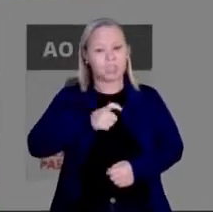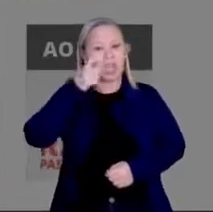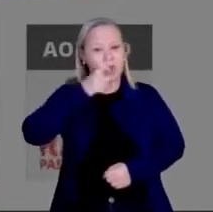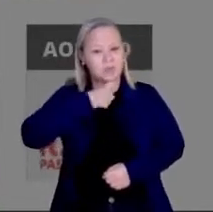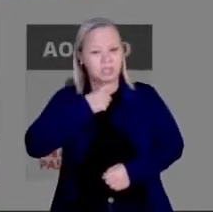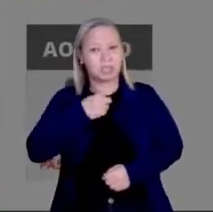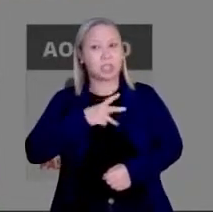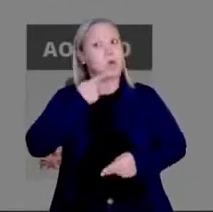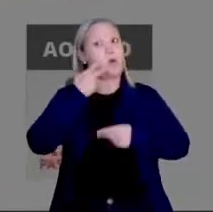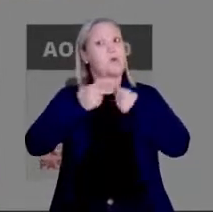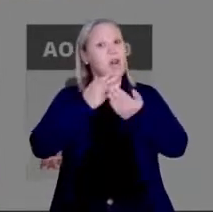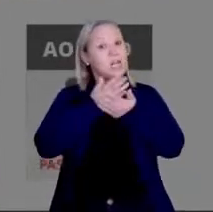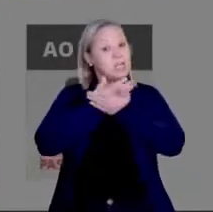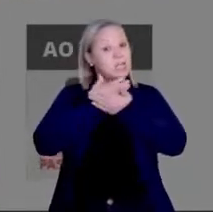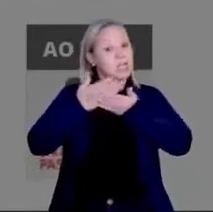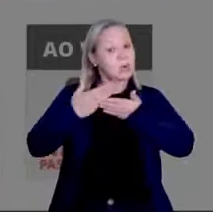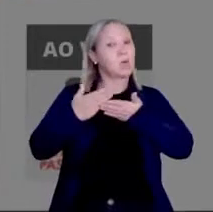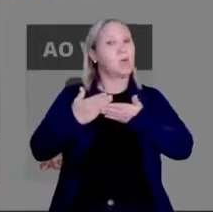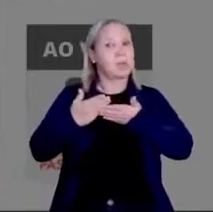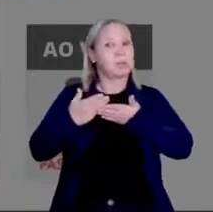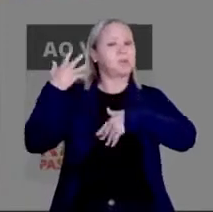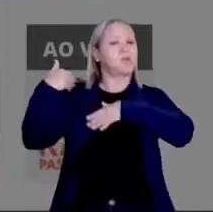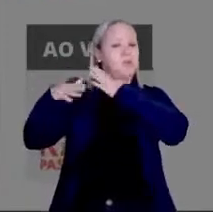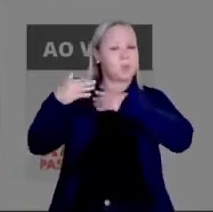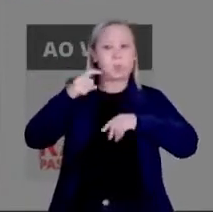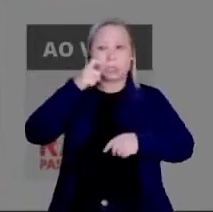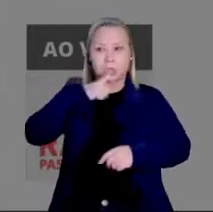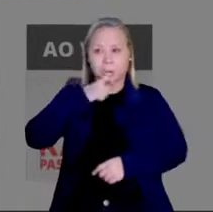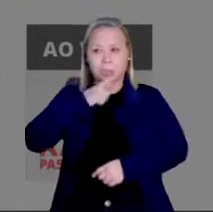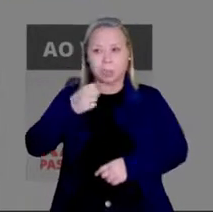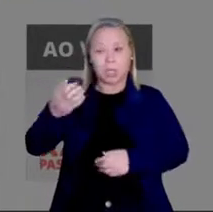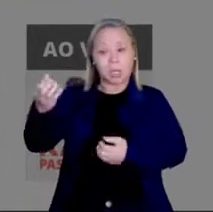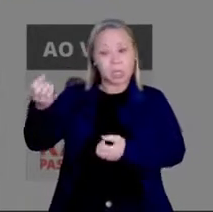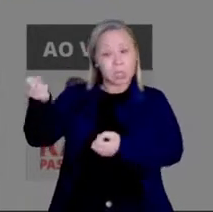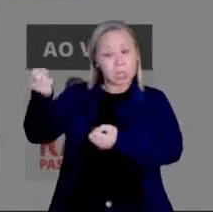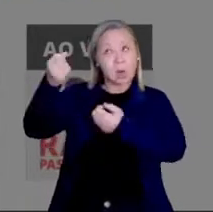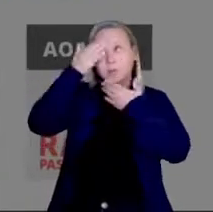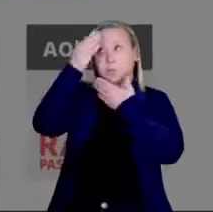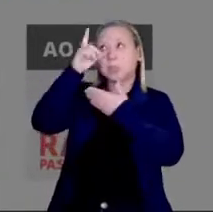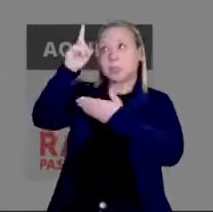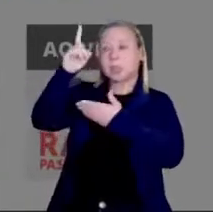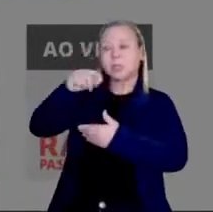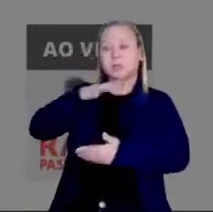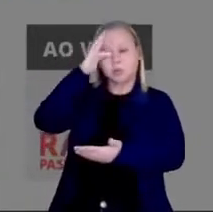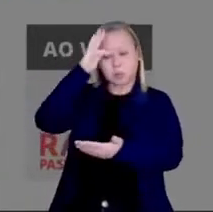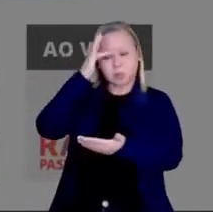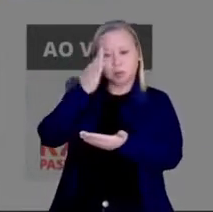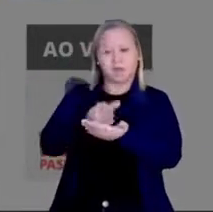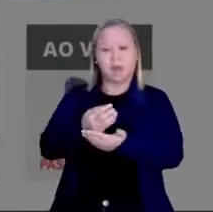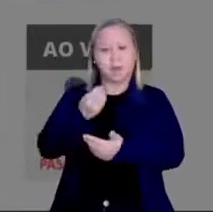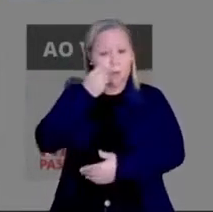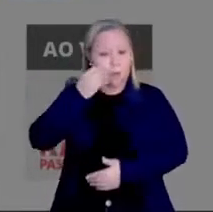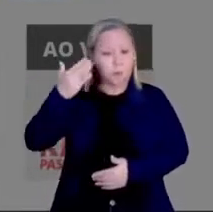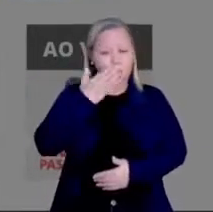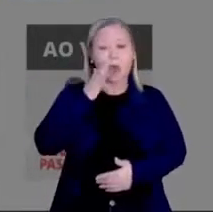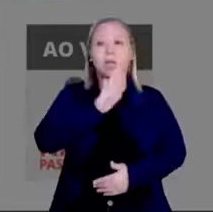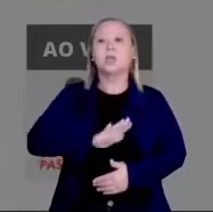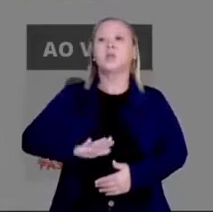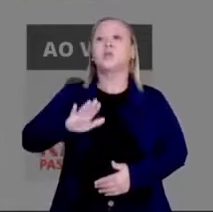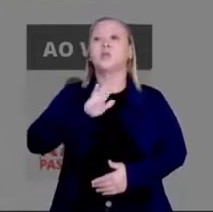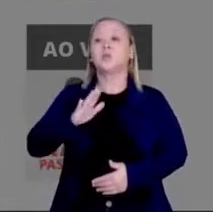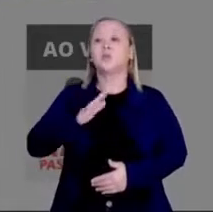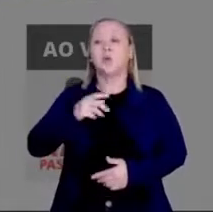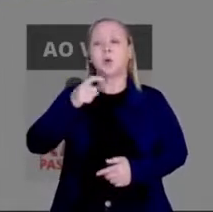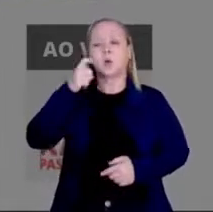do Instituto Federal, na verdade eu sou filho da Escola Agrícola de Machado, então assim, mais do que ninguém eu sei da importância do ensino técnico federal